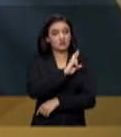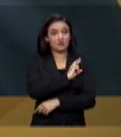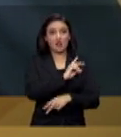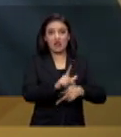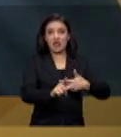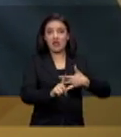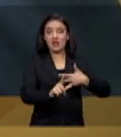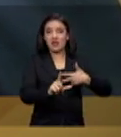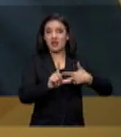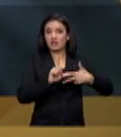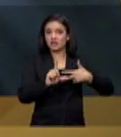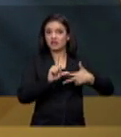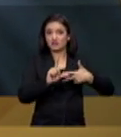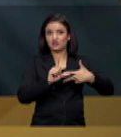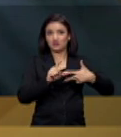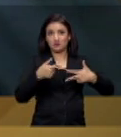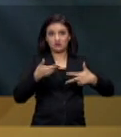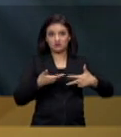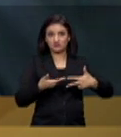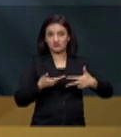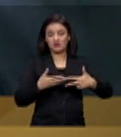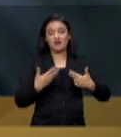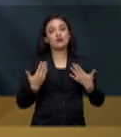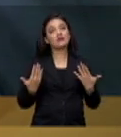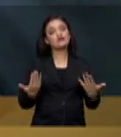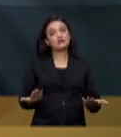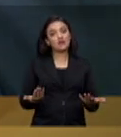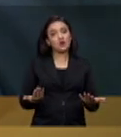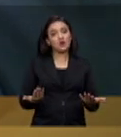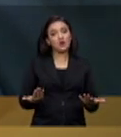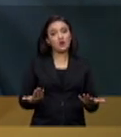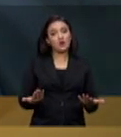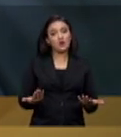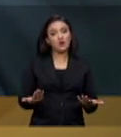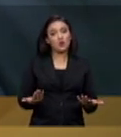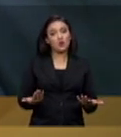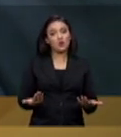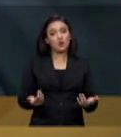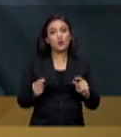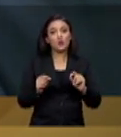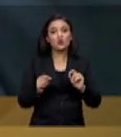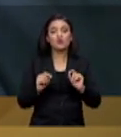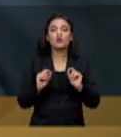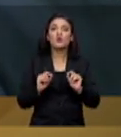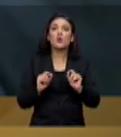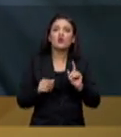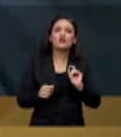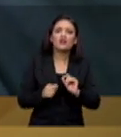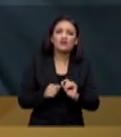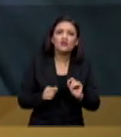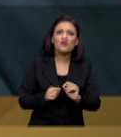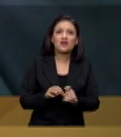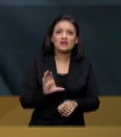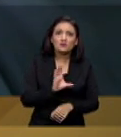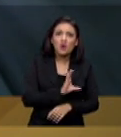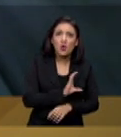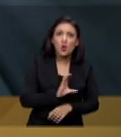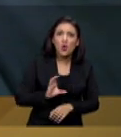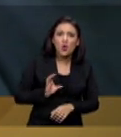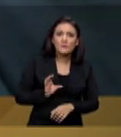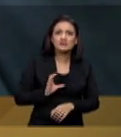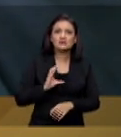atuação do Legislativo e, digamos mais, o que fazem e o que faz uma comissão em especial